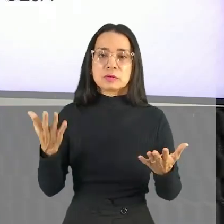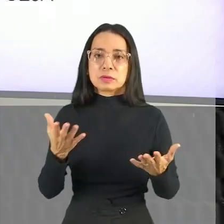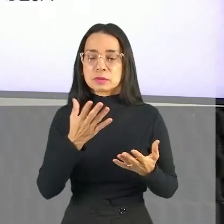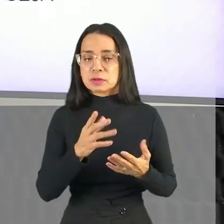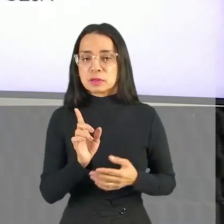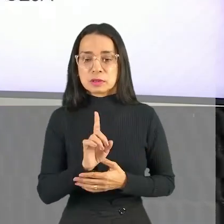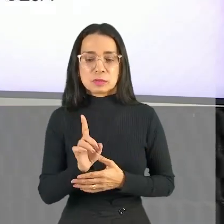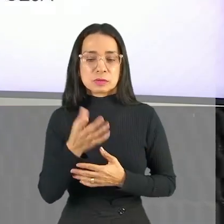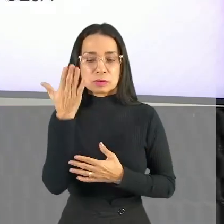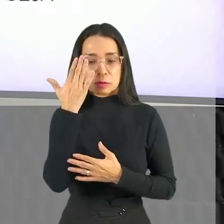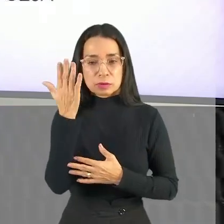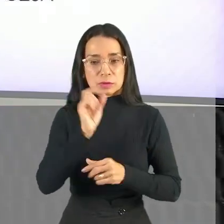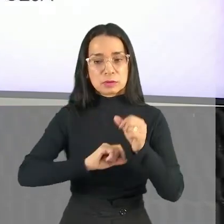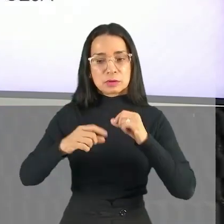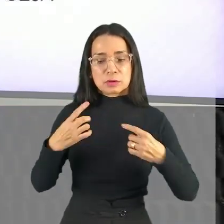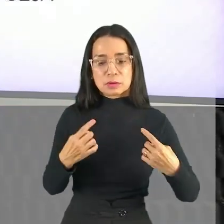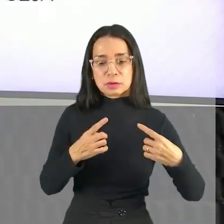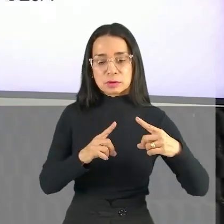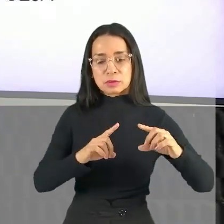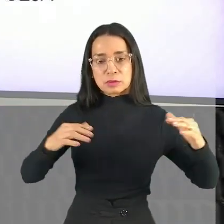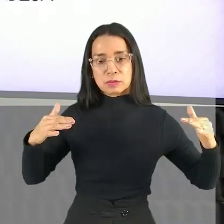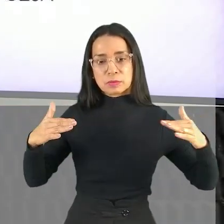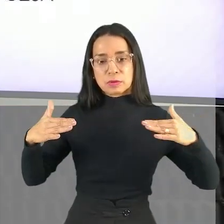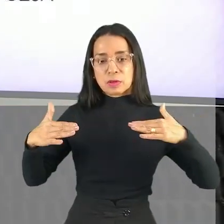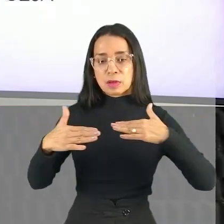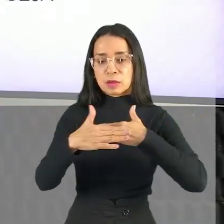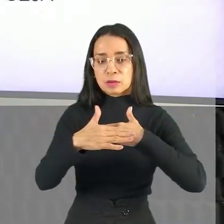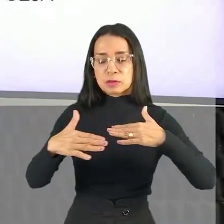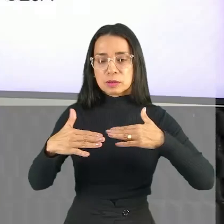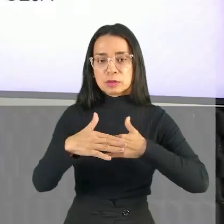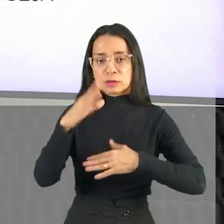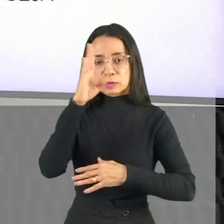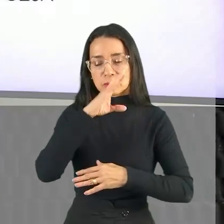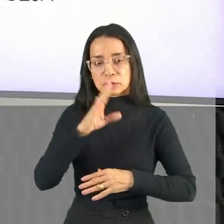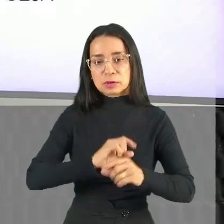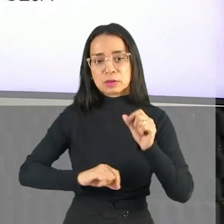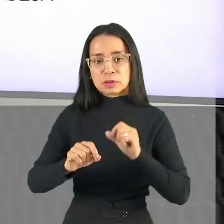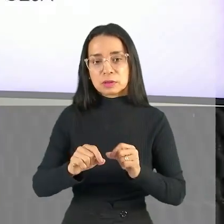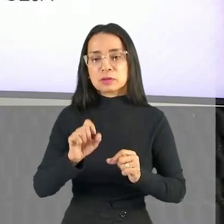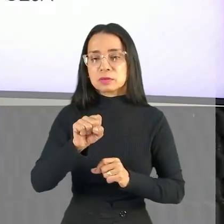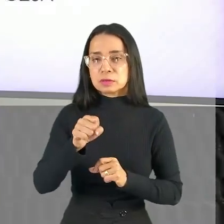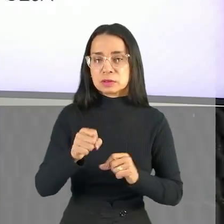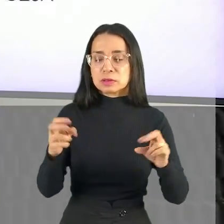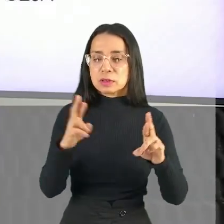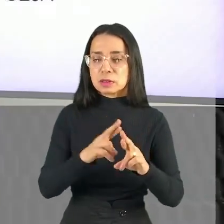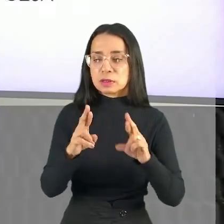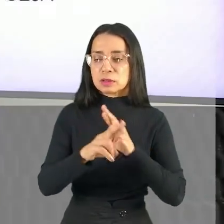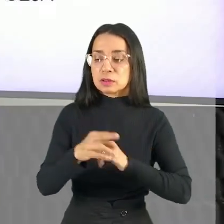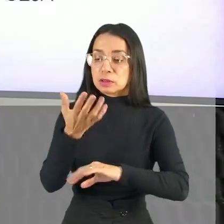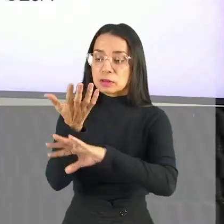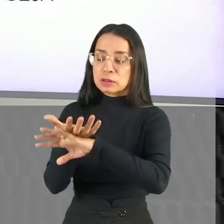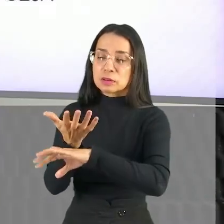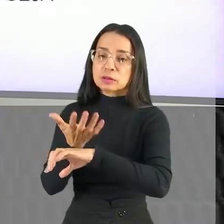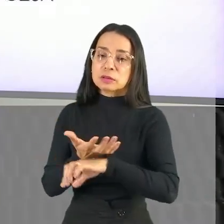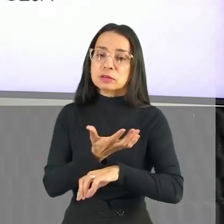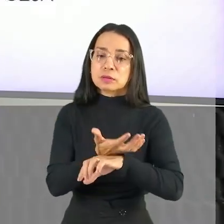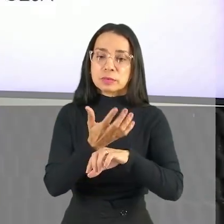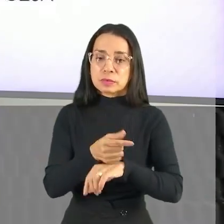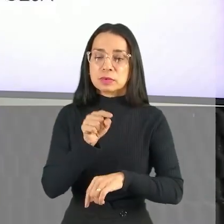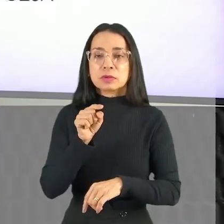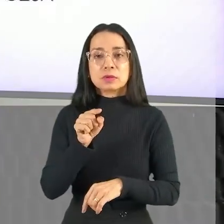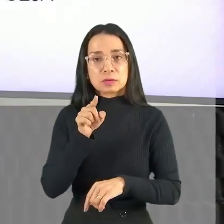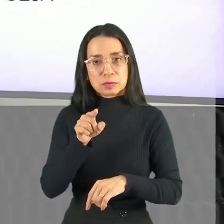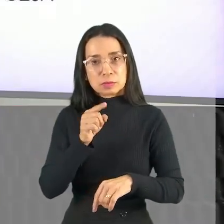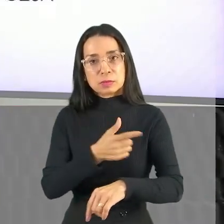só entender que são desafios para o trânsito brasileiro, mas relacionar com as áreas que você já está